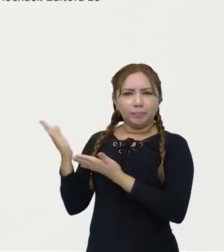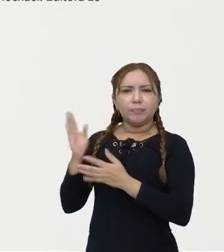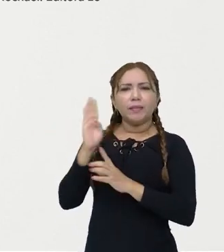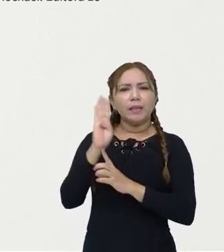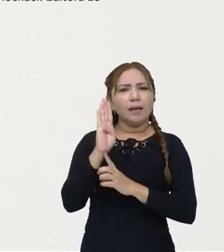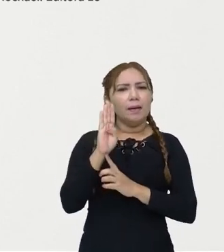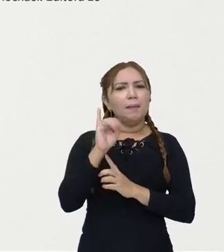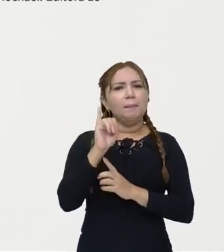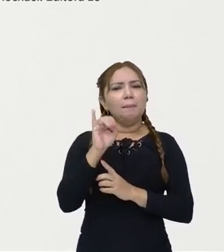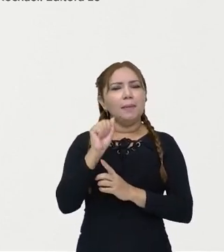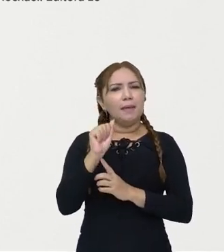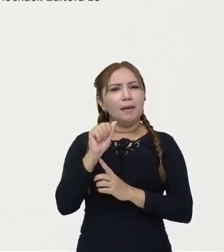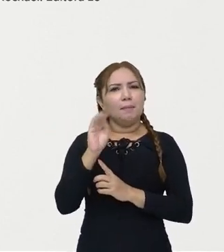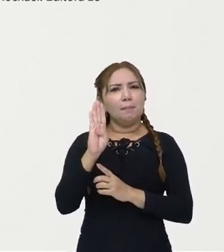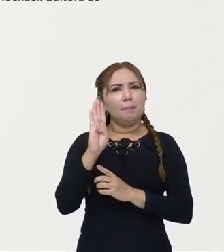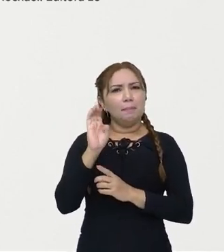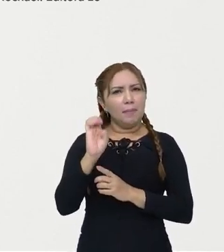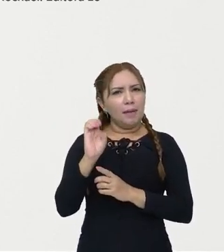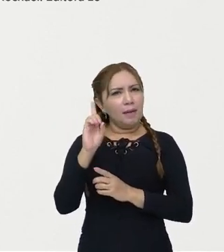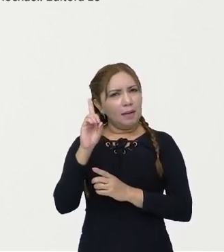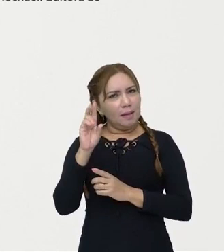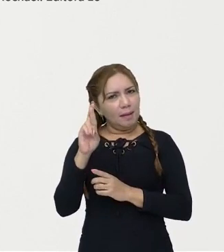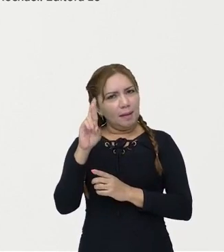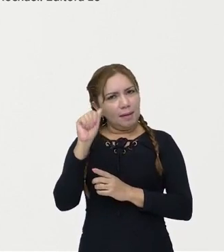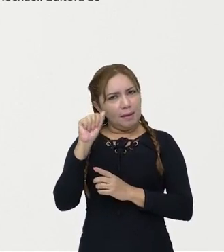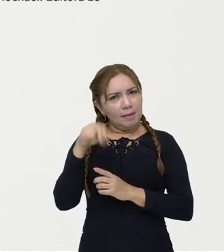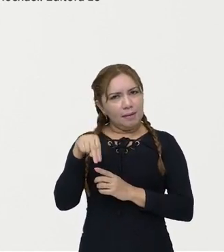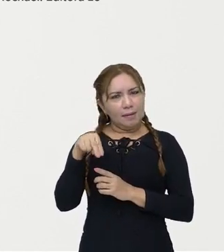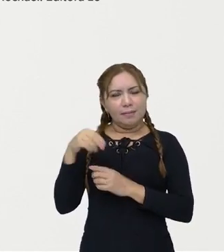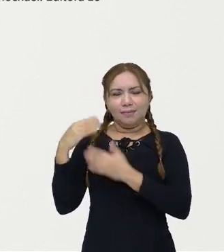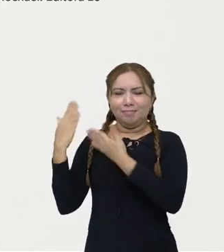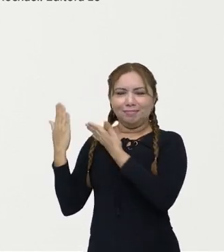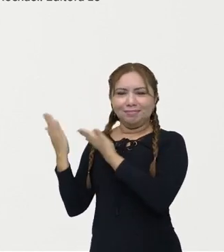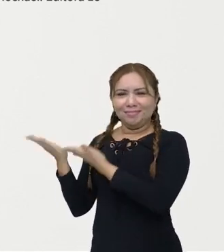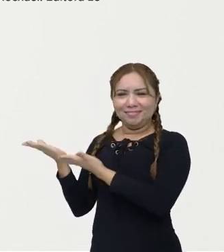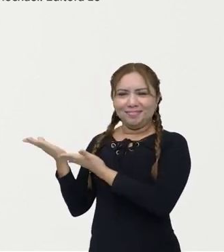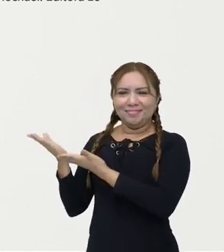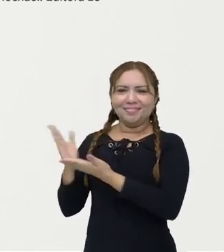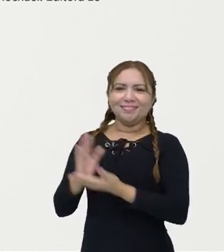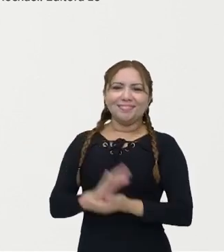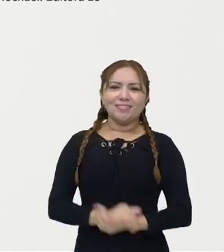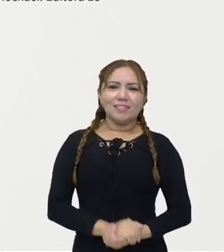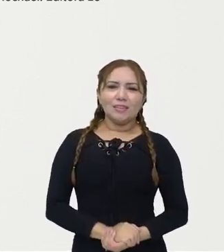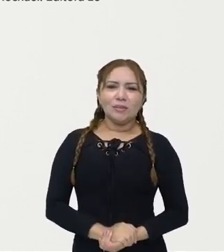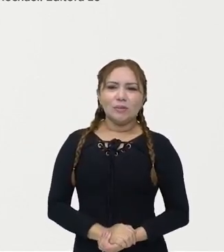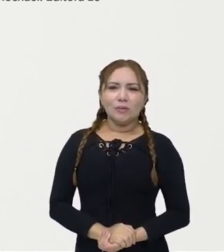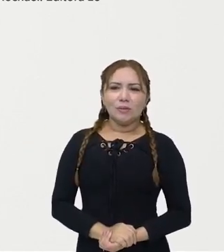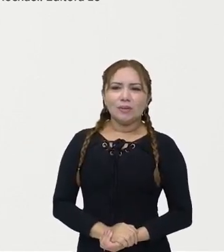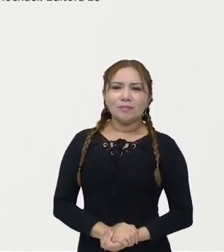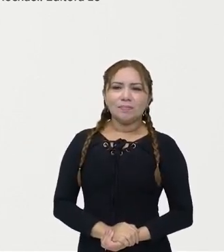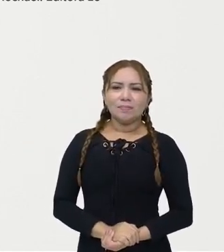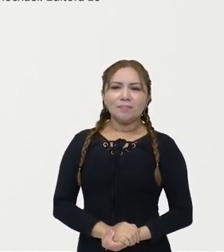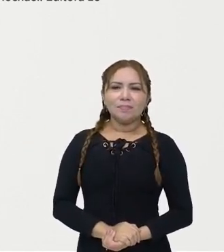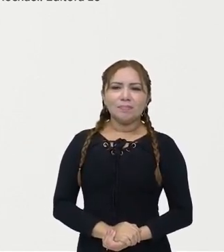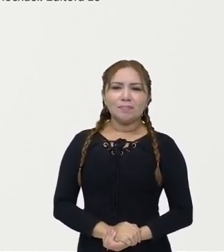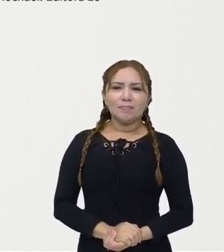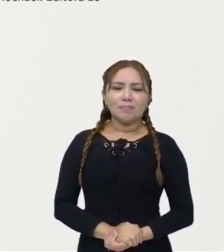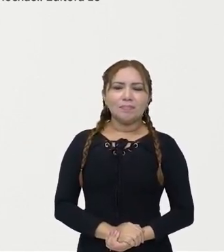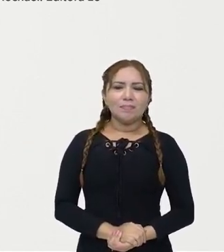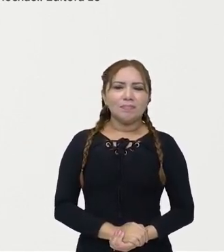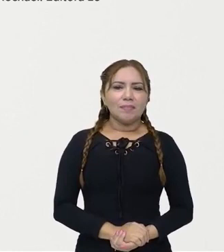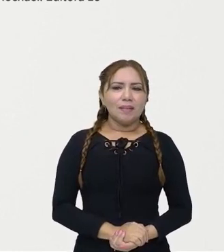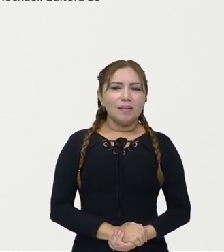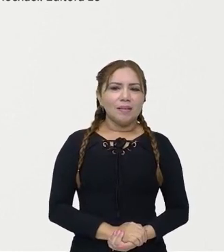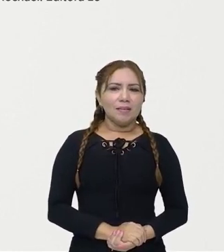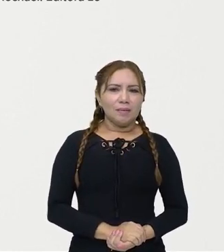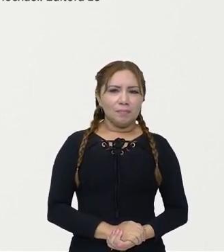é Bia Bedran. Está escrito bem aqui, certo? Vamos para a próxima. Letra